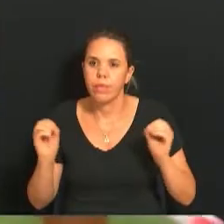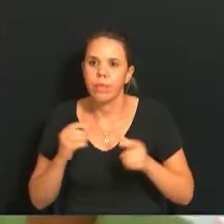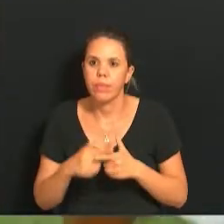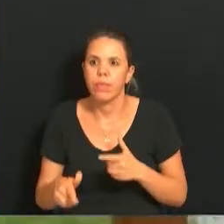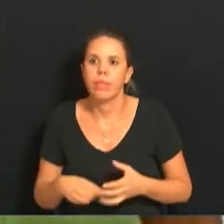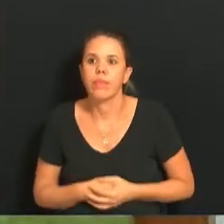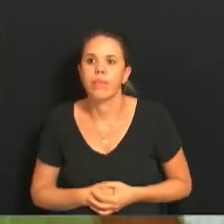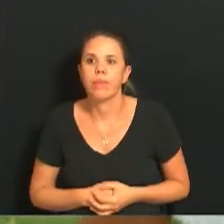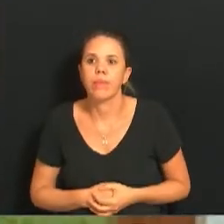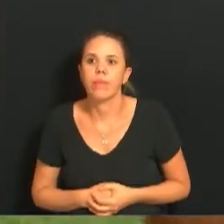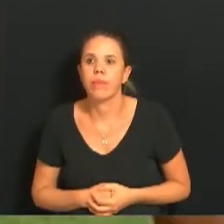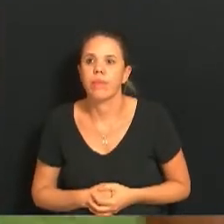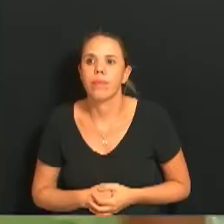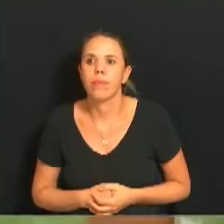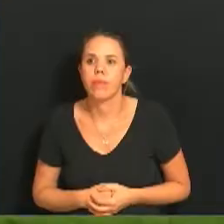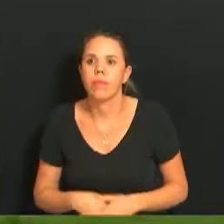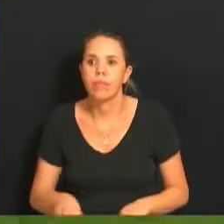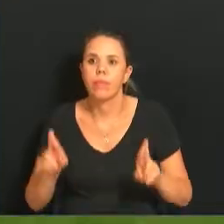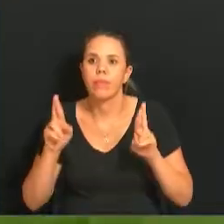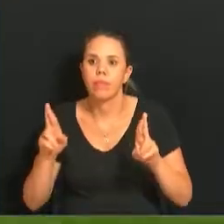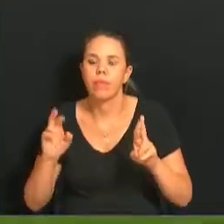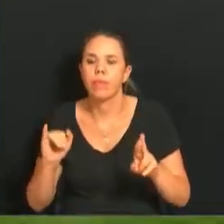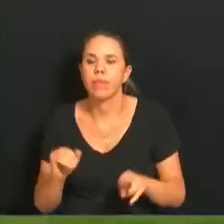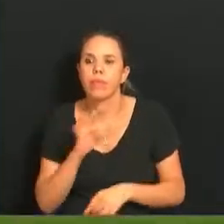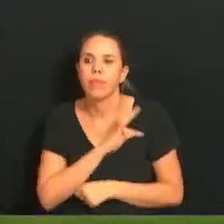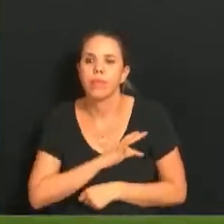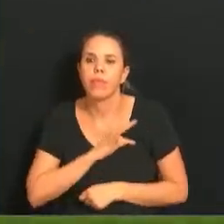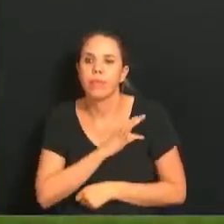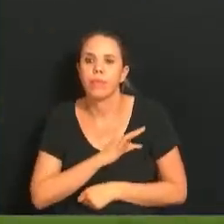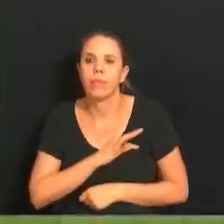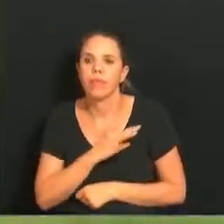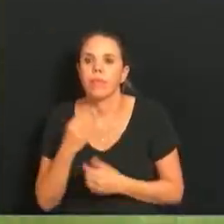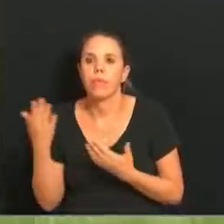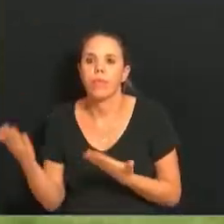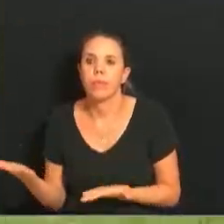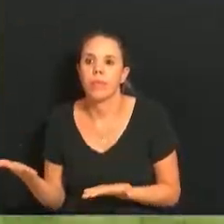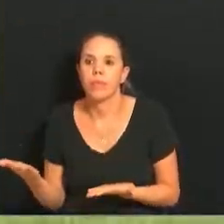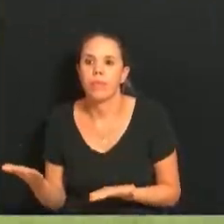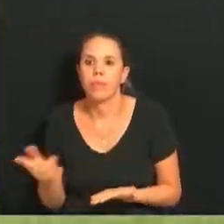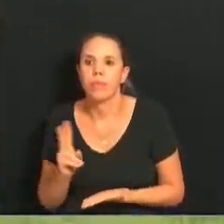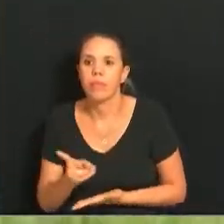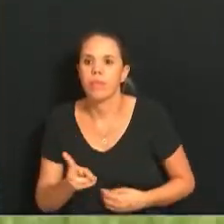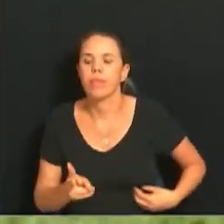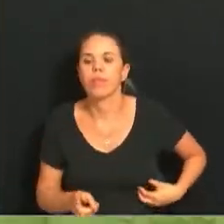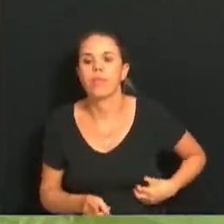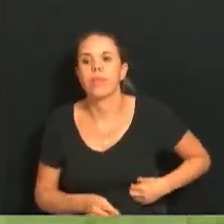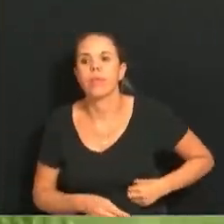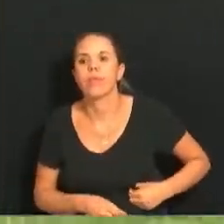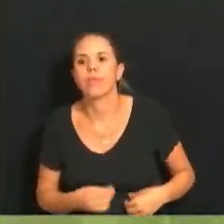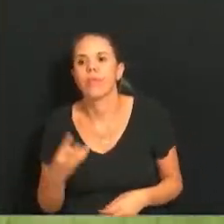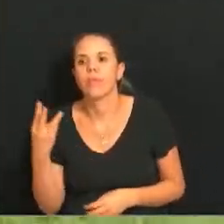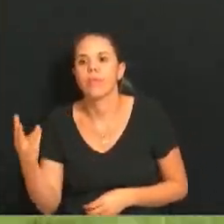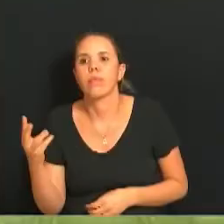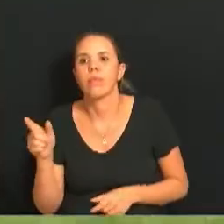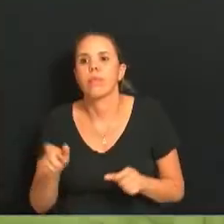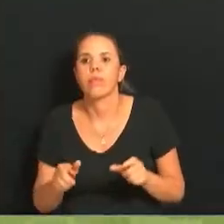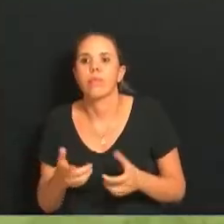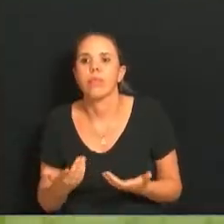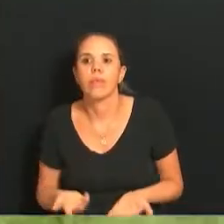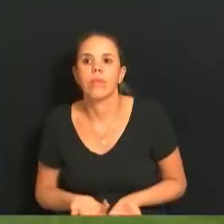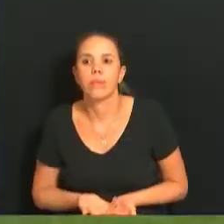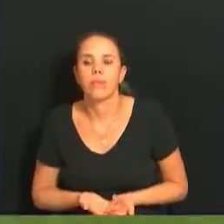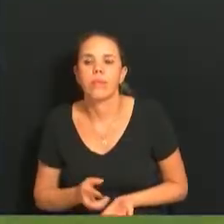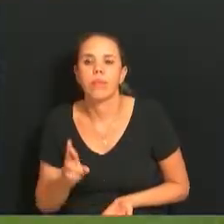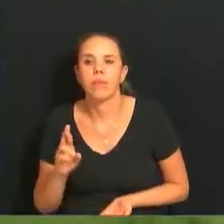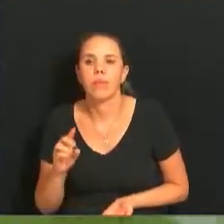jogada. Fica a expectativa se o técnico Daniel Paulista vai manter o esquema com 3 atacantes,